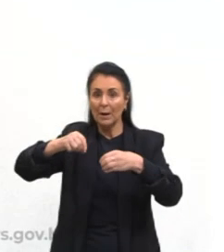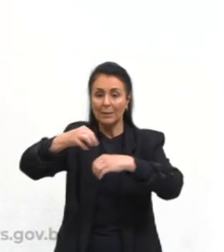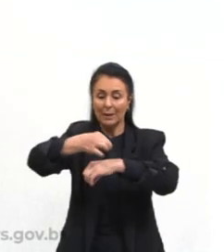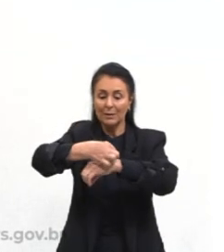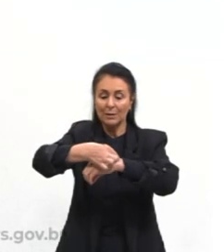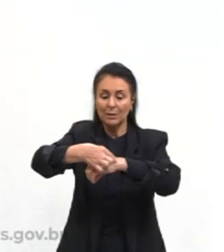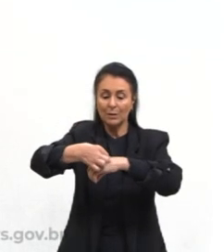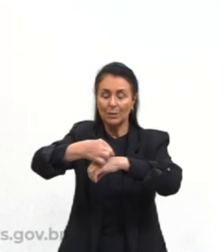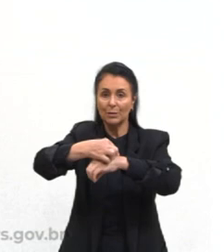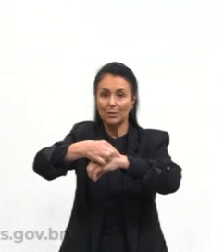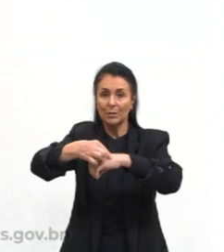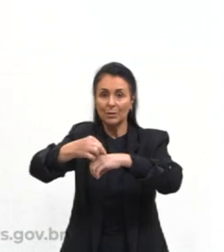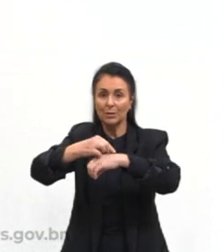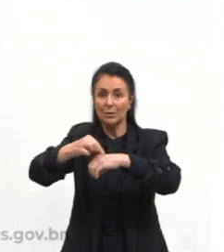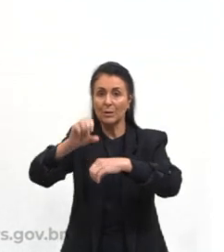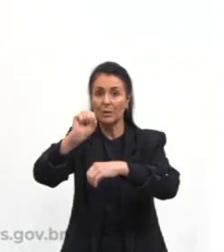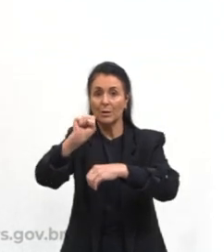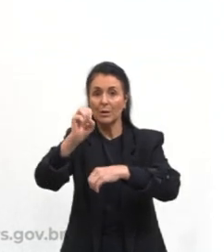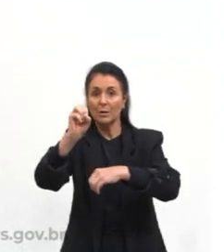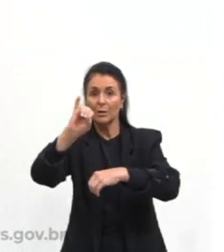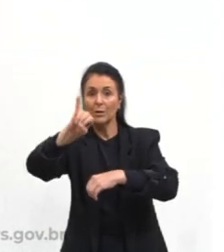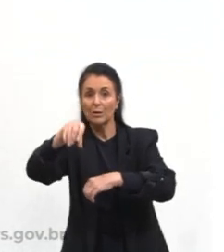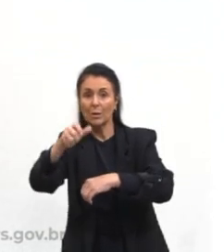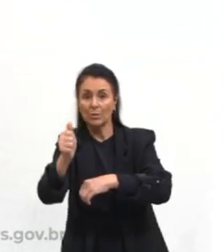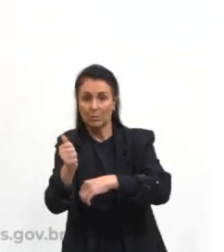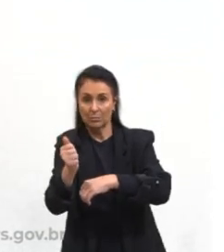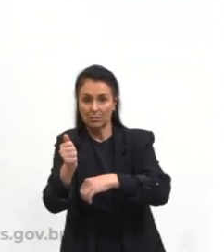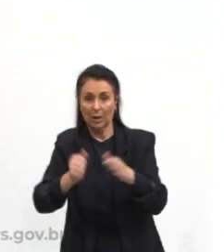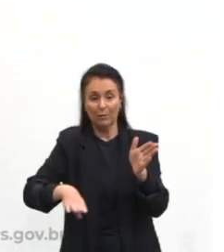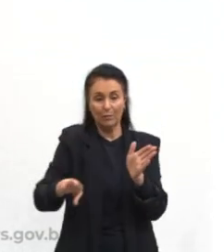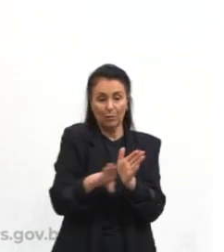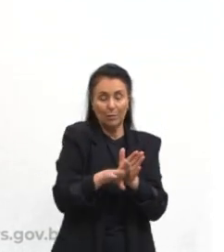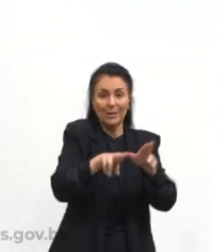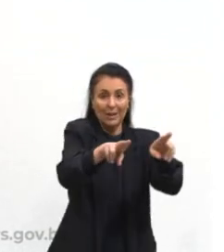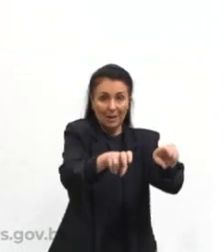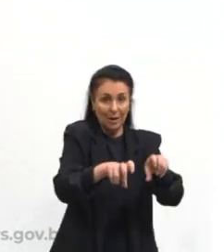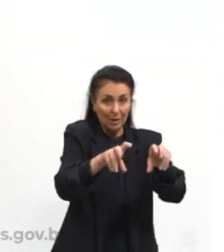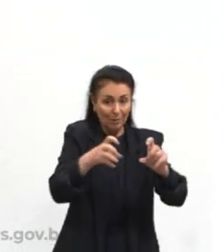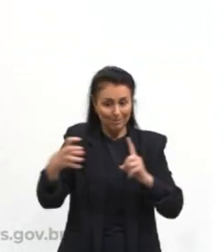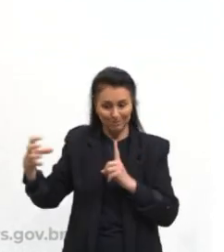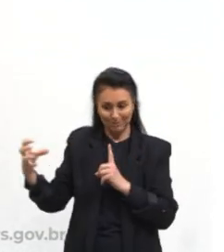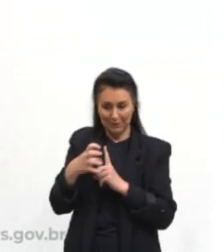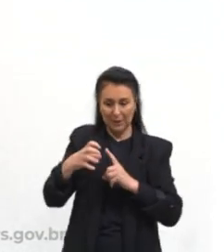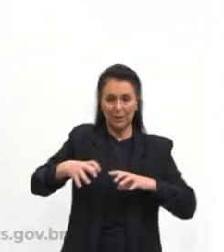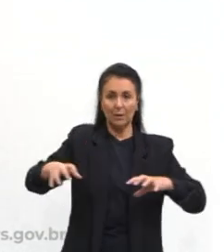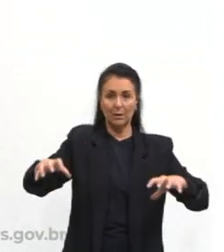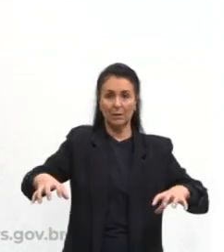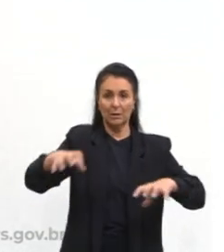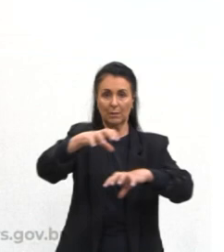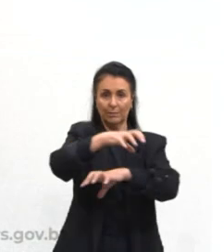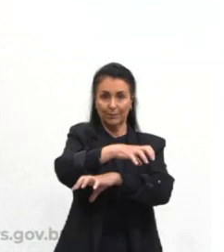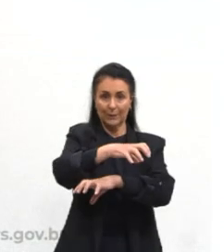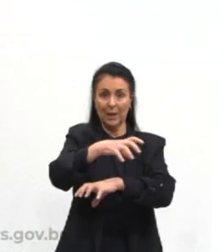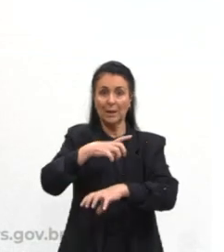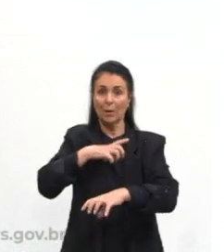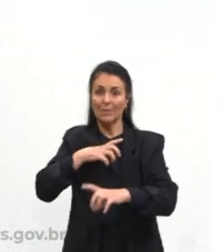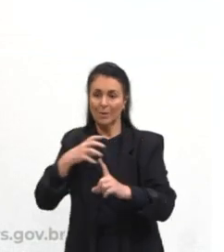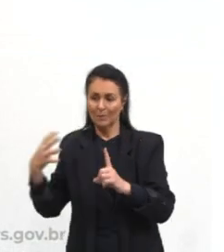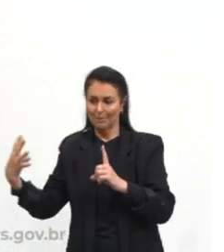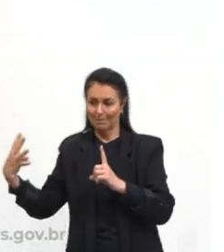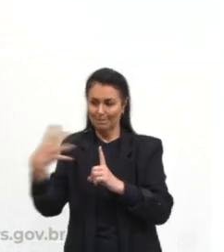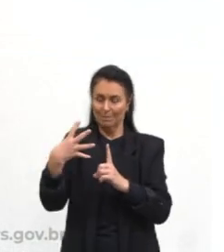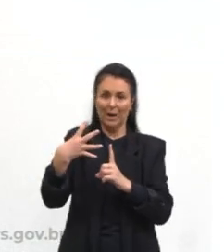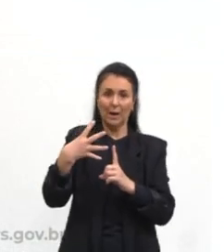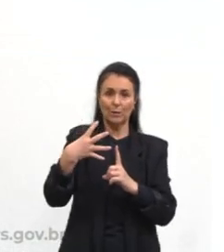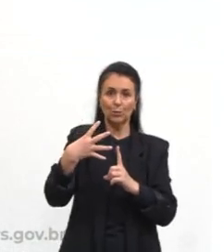de novo a fronteira agrícola atacando esses biomas né então o impacto ambiental não é restrito então a sua área de ocorrência